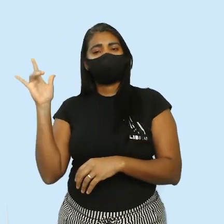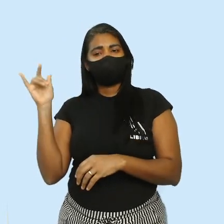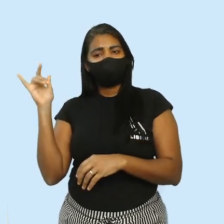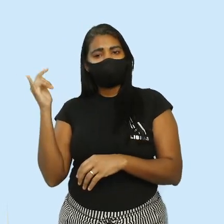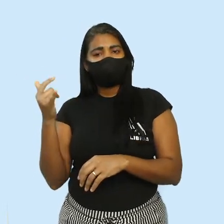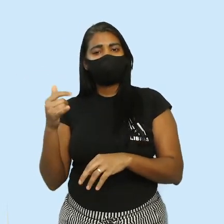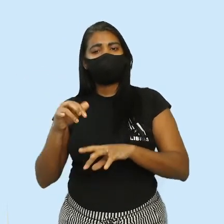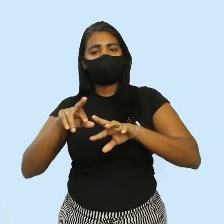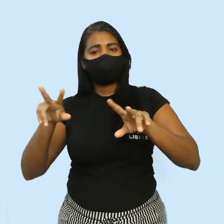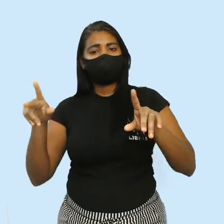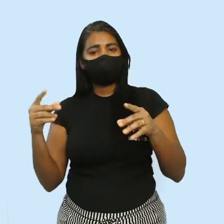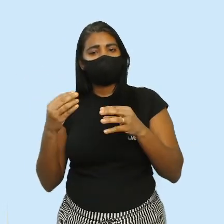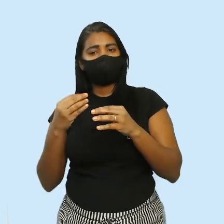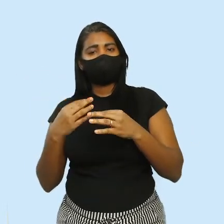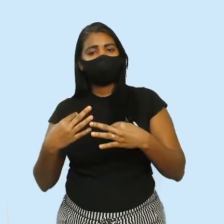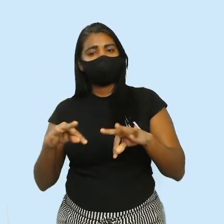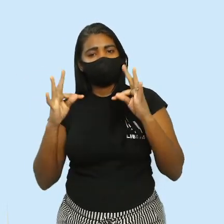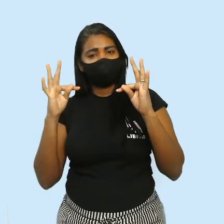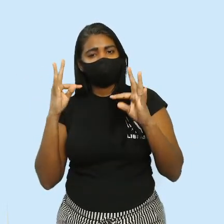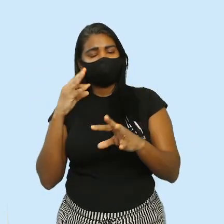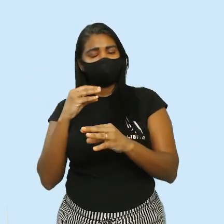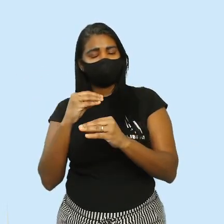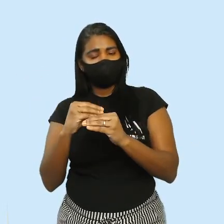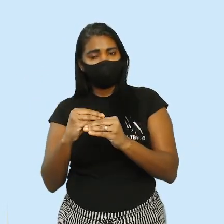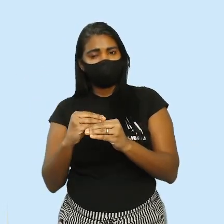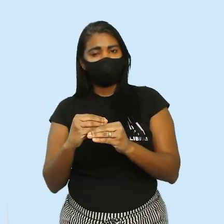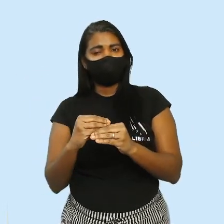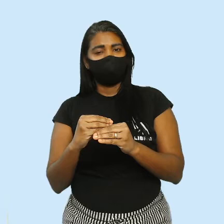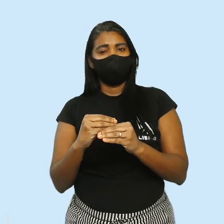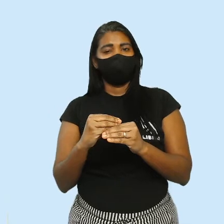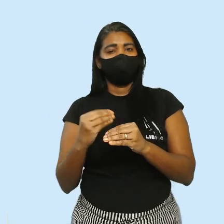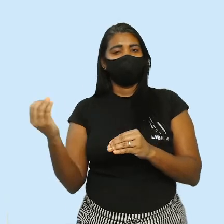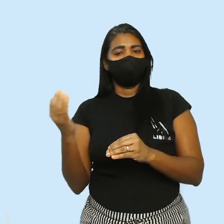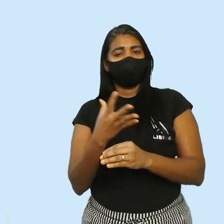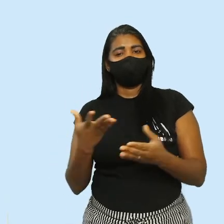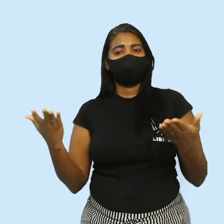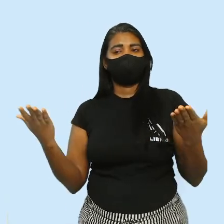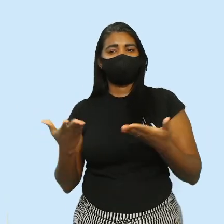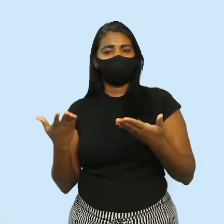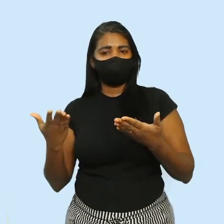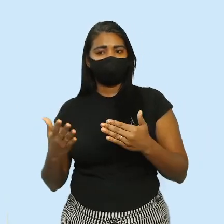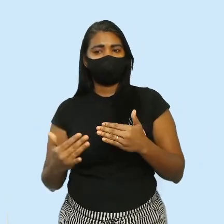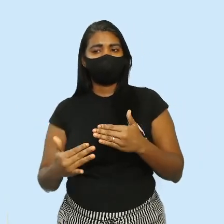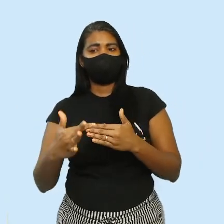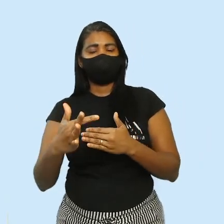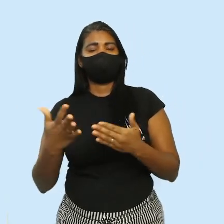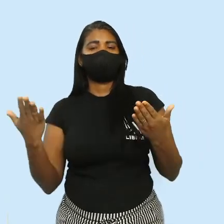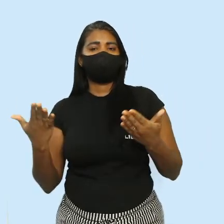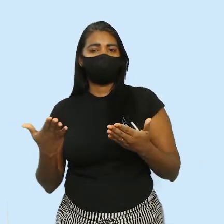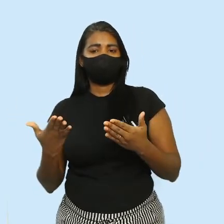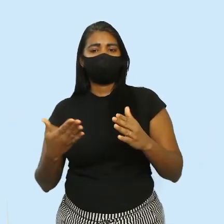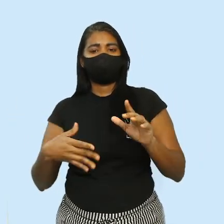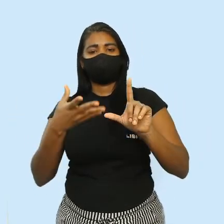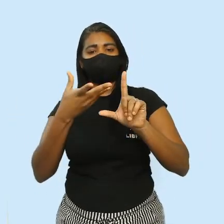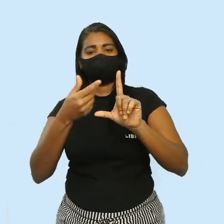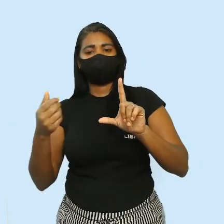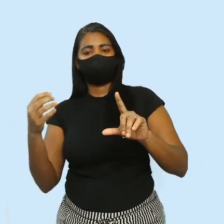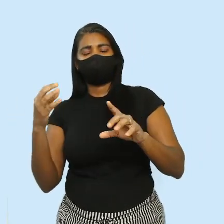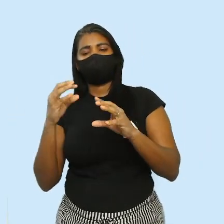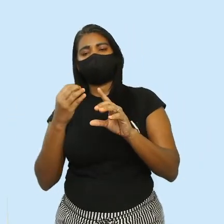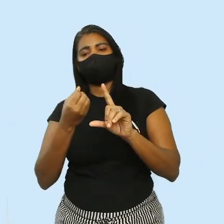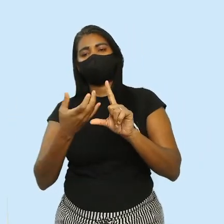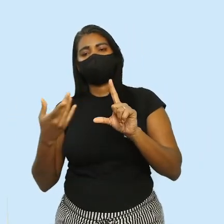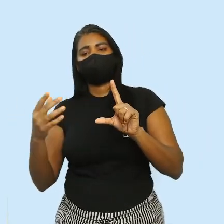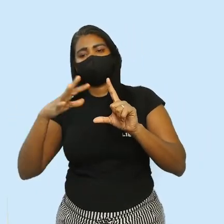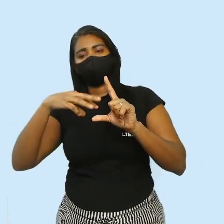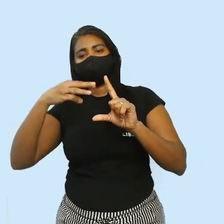usam várias plataformas para compor esse novo processo cênico digital. Então, se eu não me